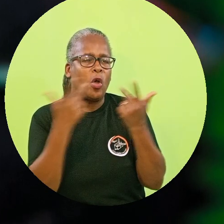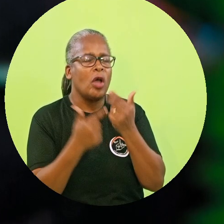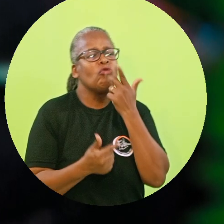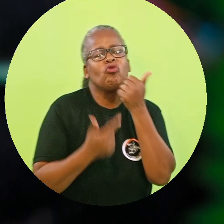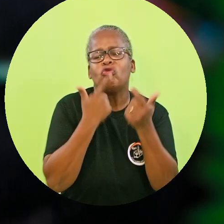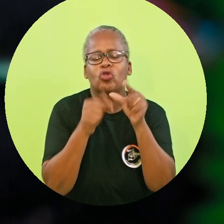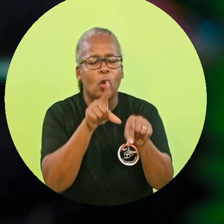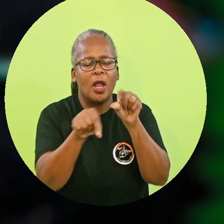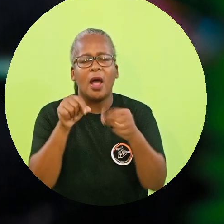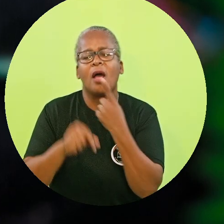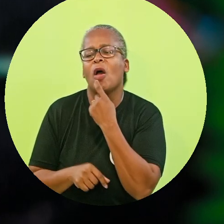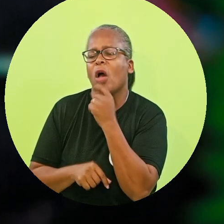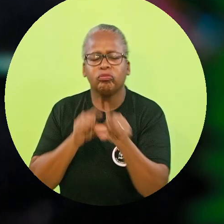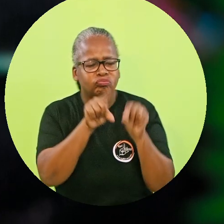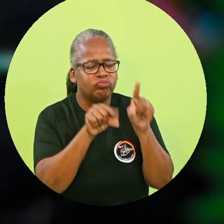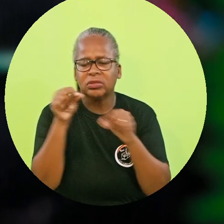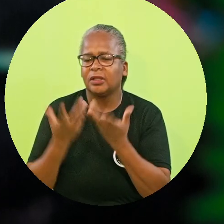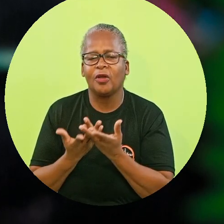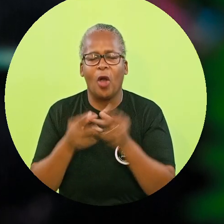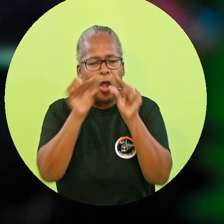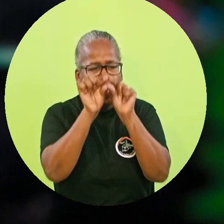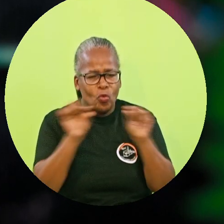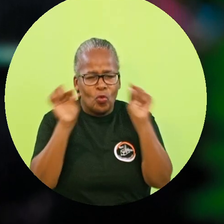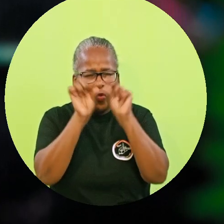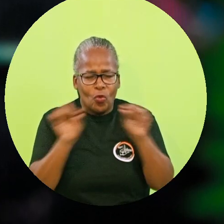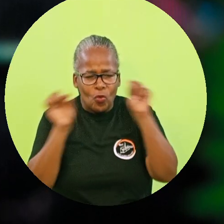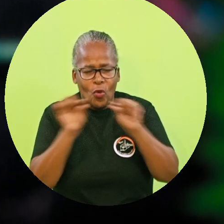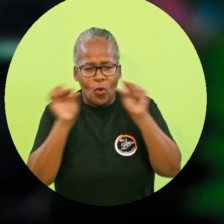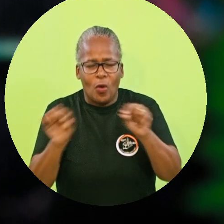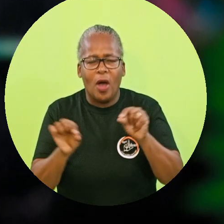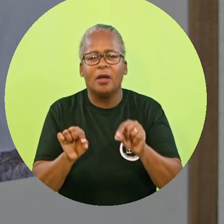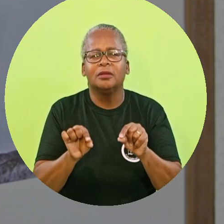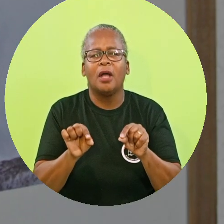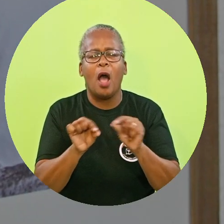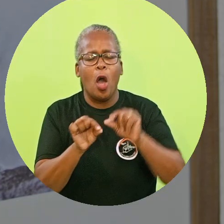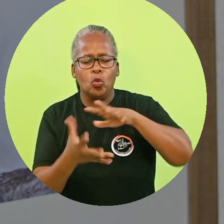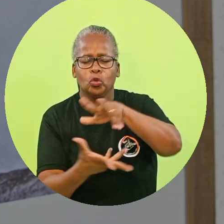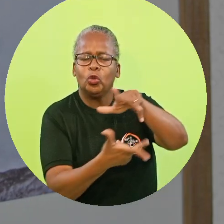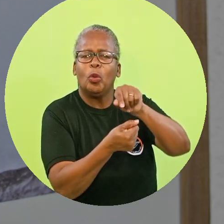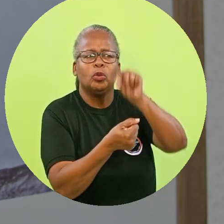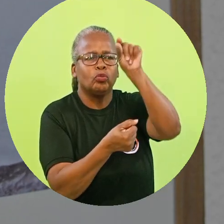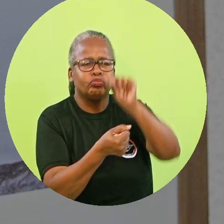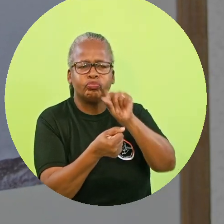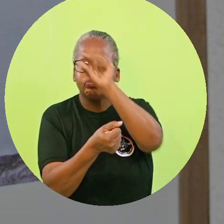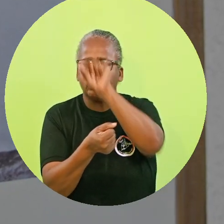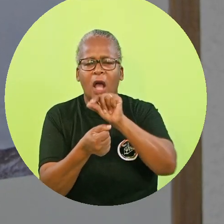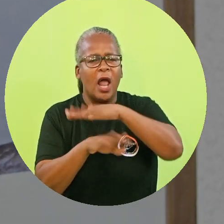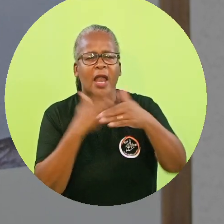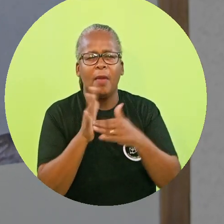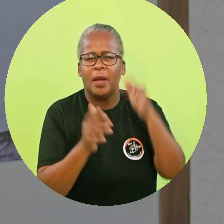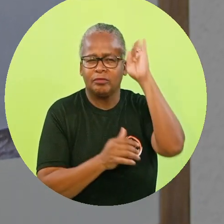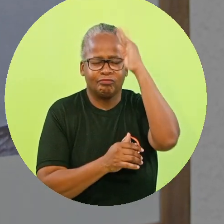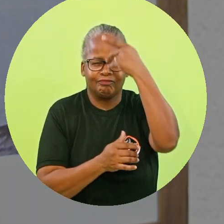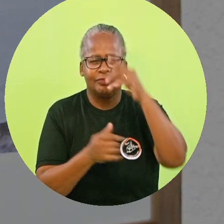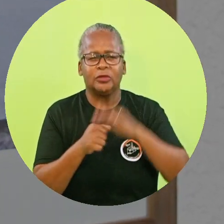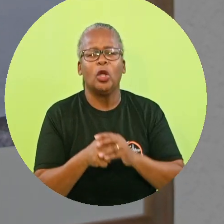cor amplifica esse jogo. As linhas são fios de um diálogo possível, riscos no mundo que nos lembram que toda fronteira